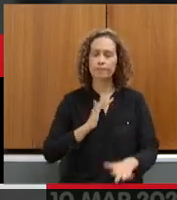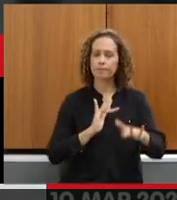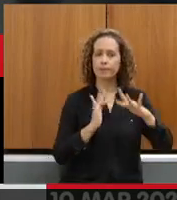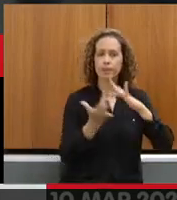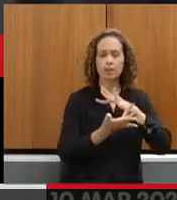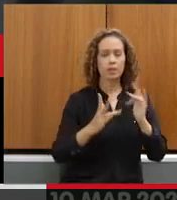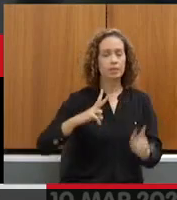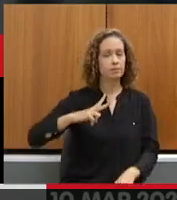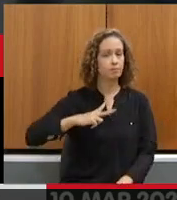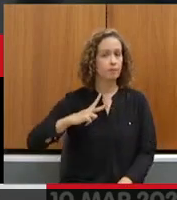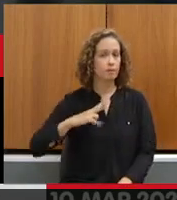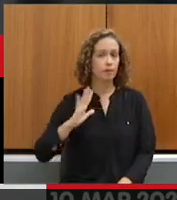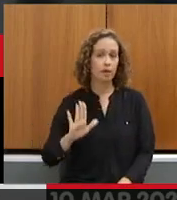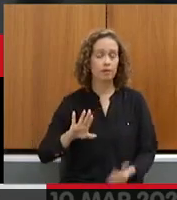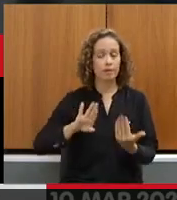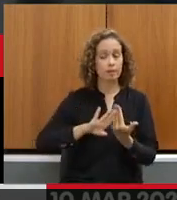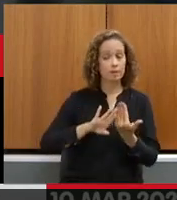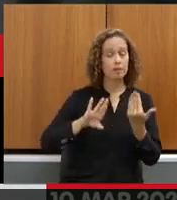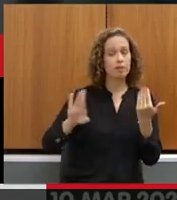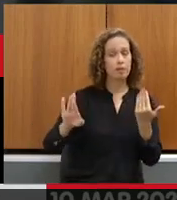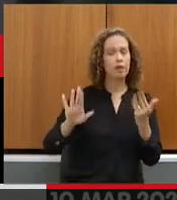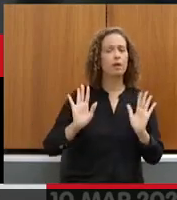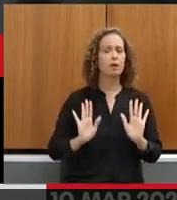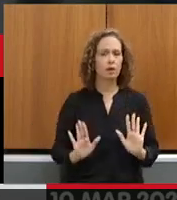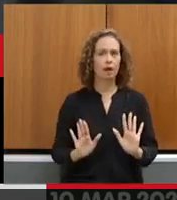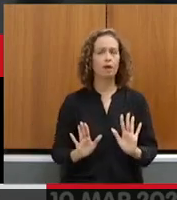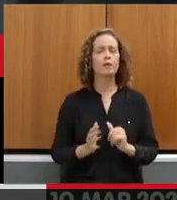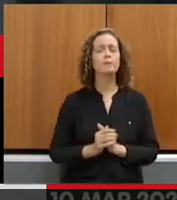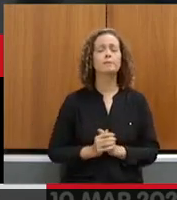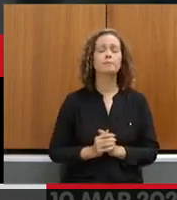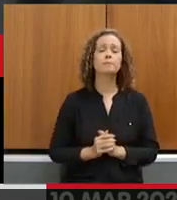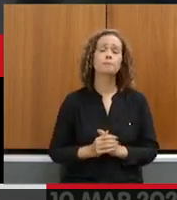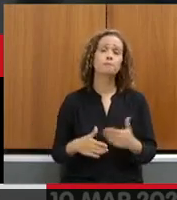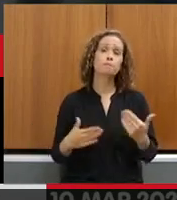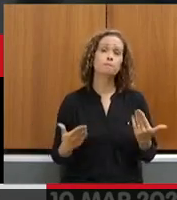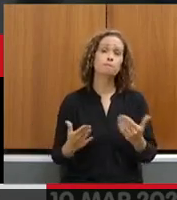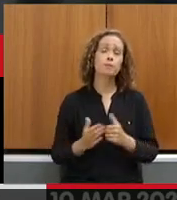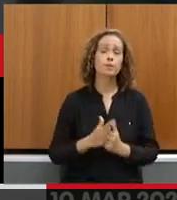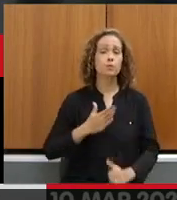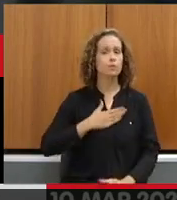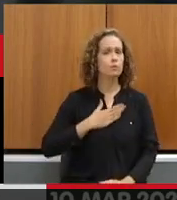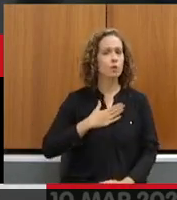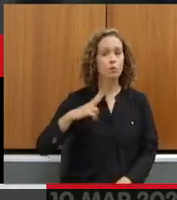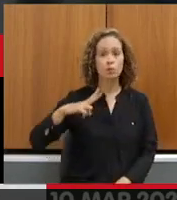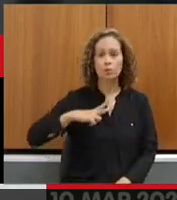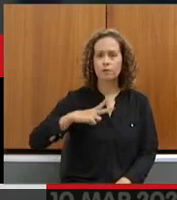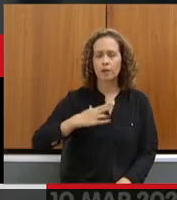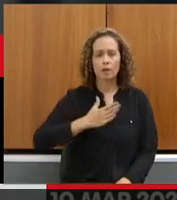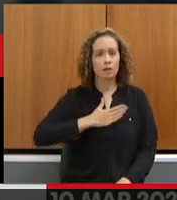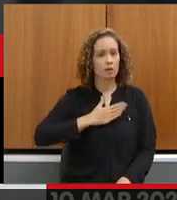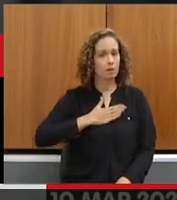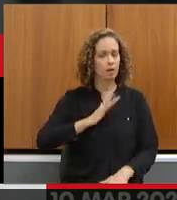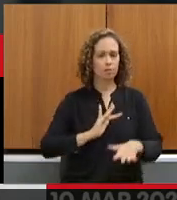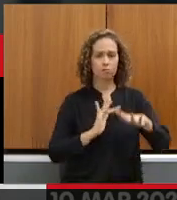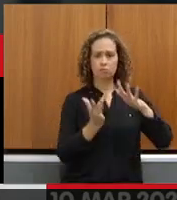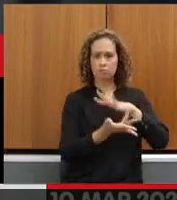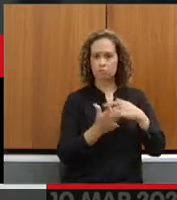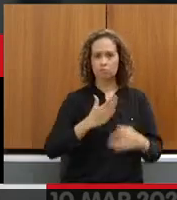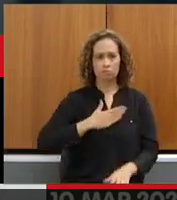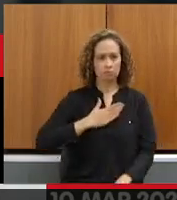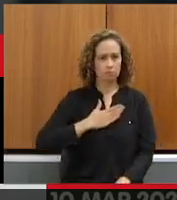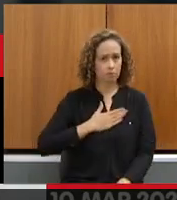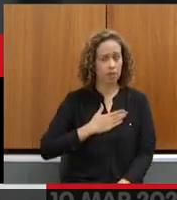Eu acho que que a gente tem que separar muito claramente uma coisa da outra e então é meu privado é meio privado já é